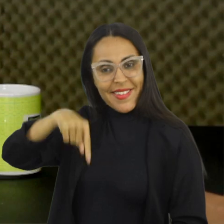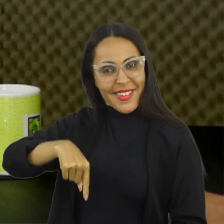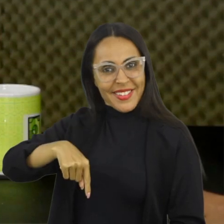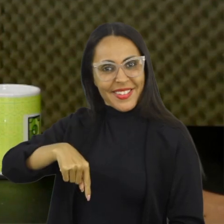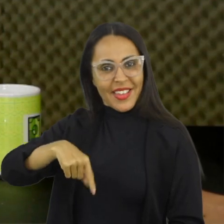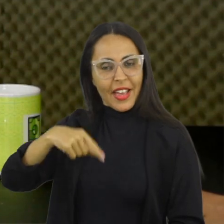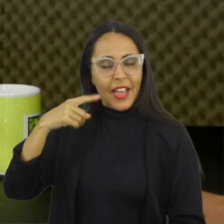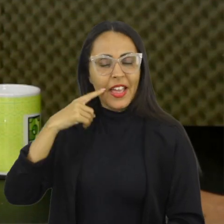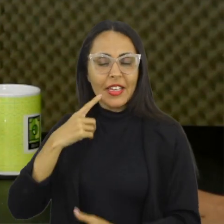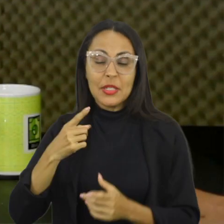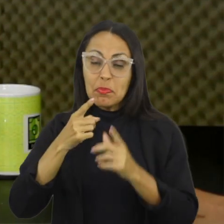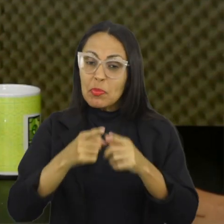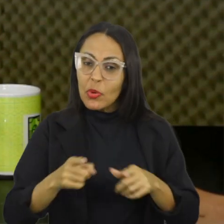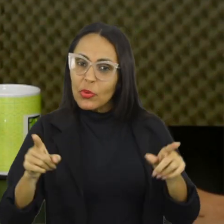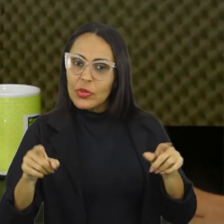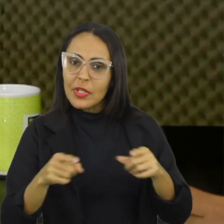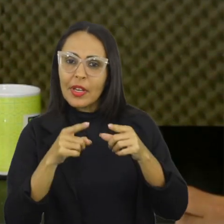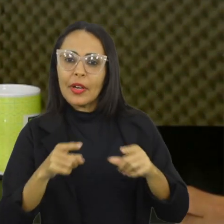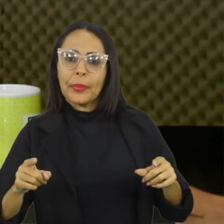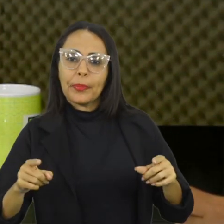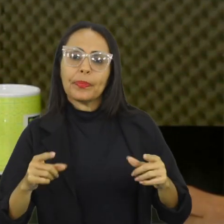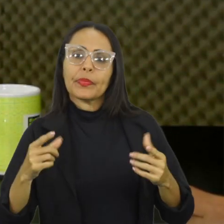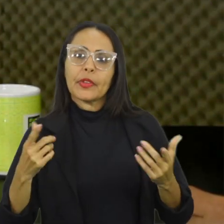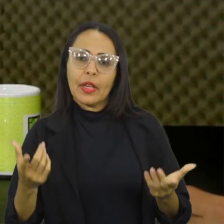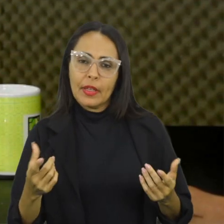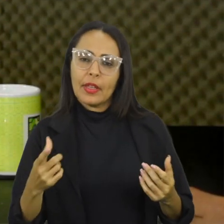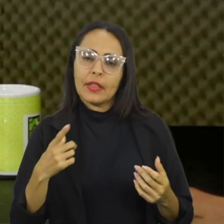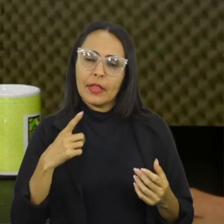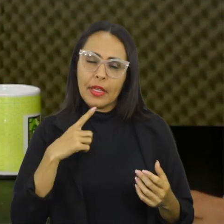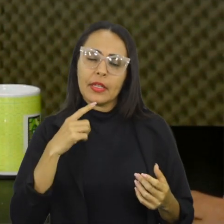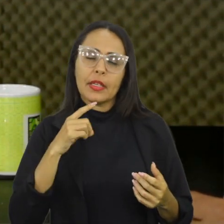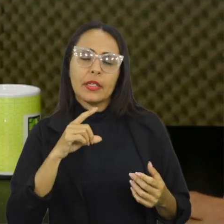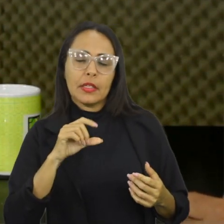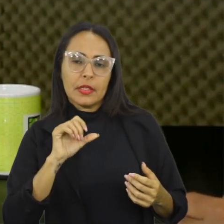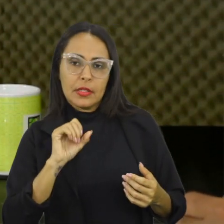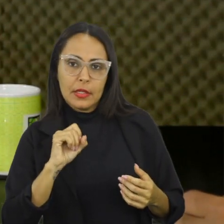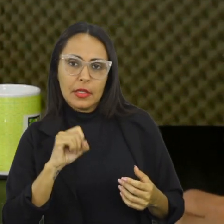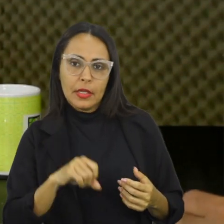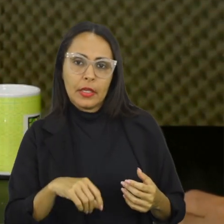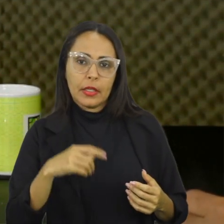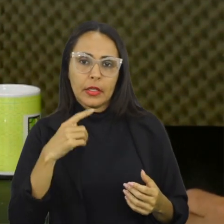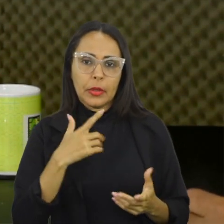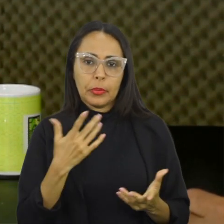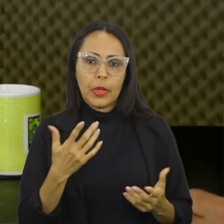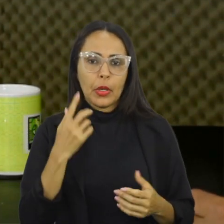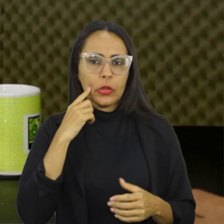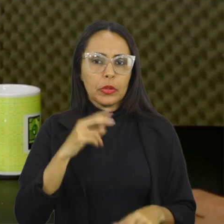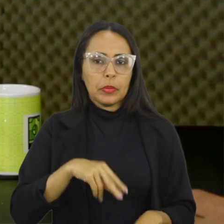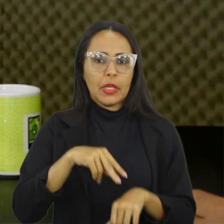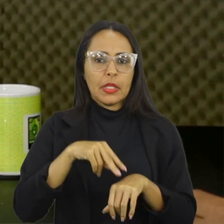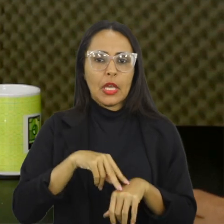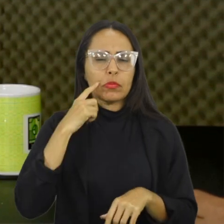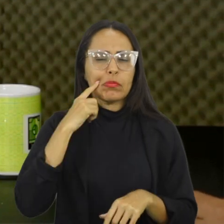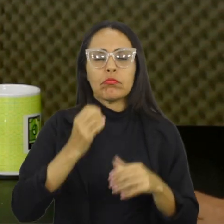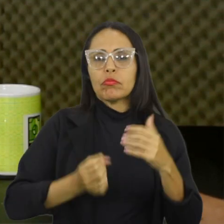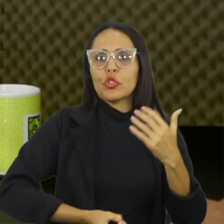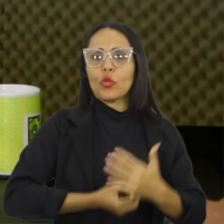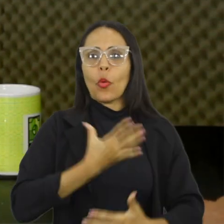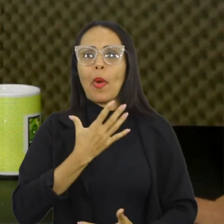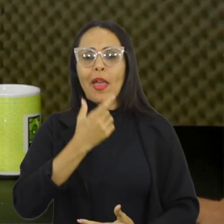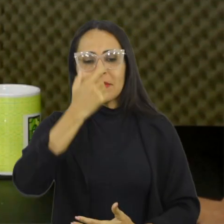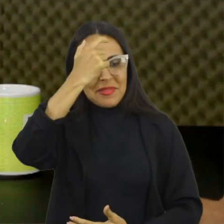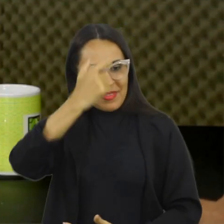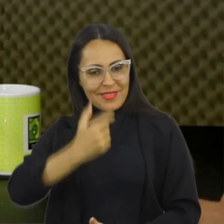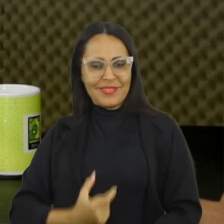desse cenário. Esse cenário tem tudo a ver comigo. É meio que como se eu tivesse me descoberto ali mesmo, assim.